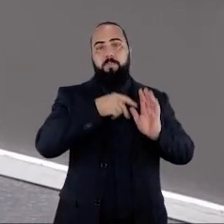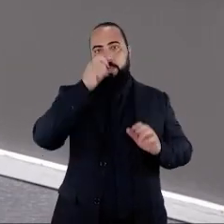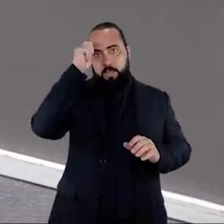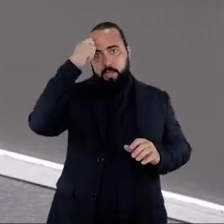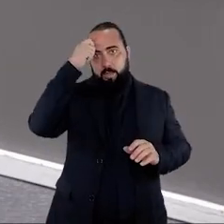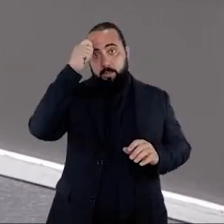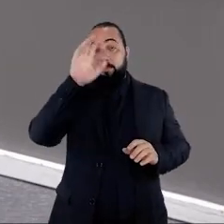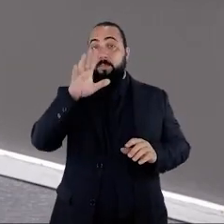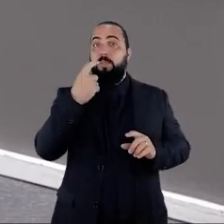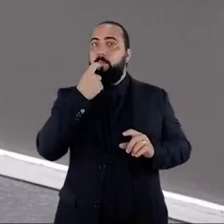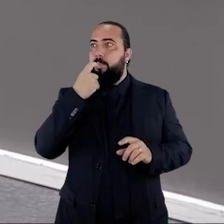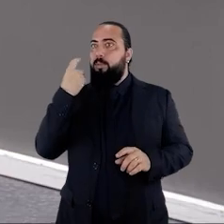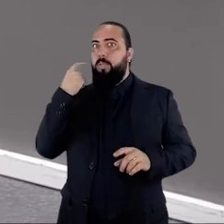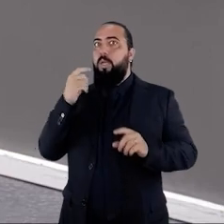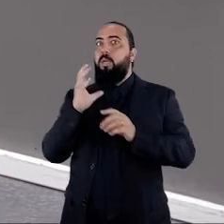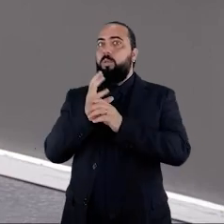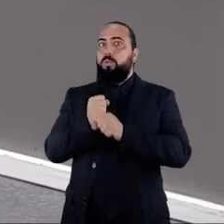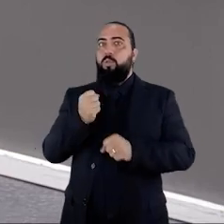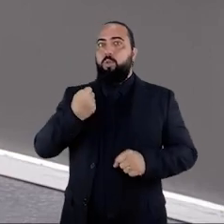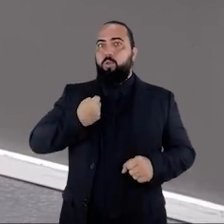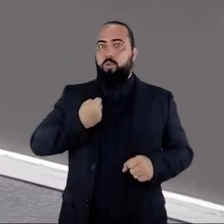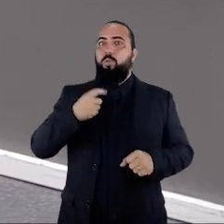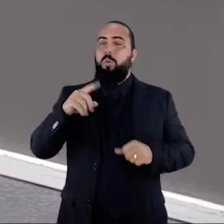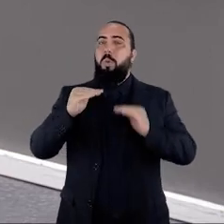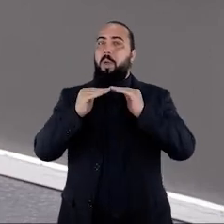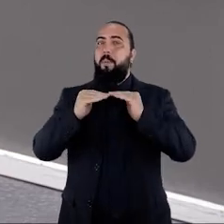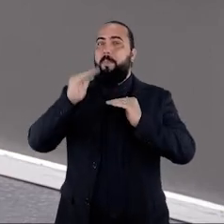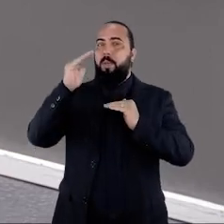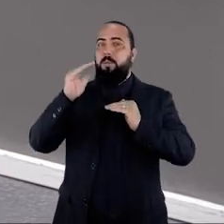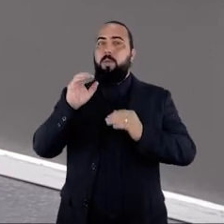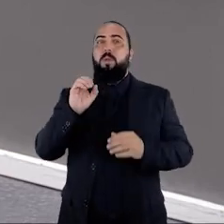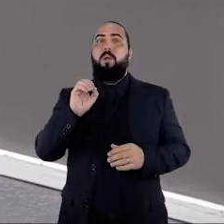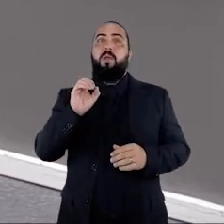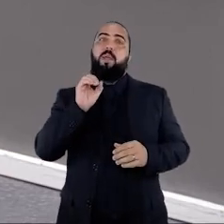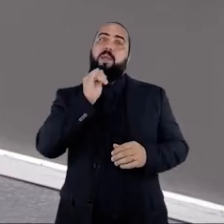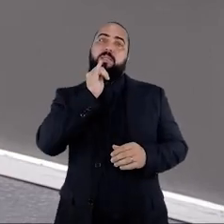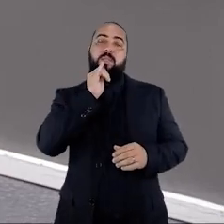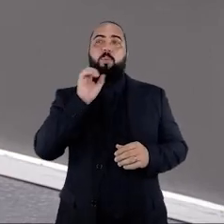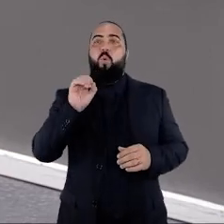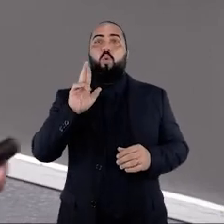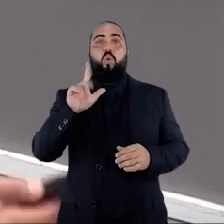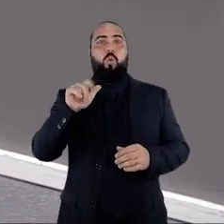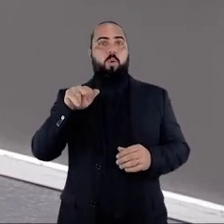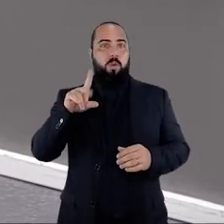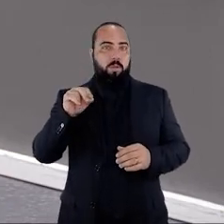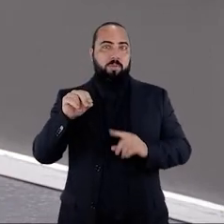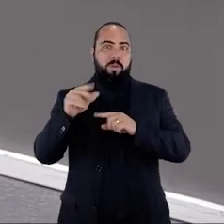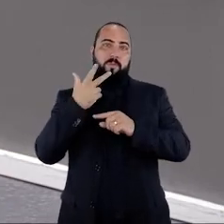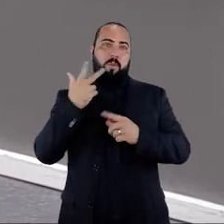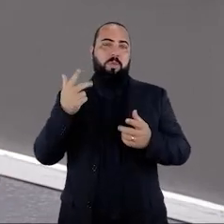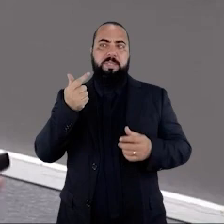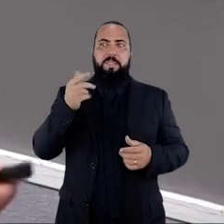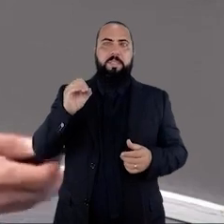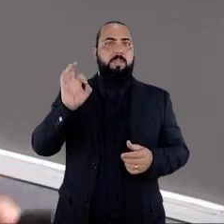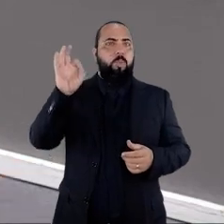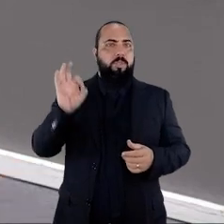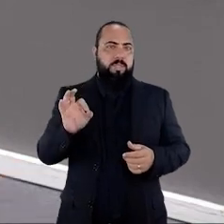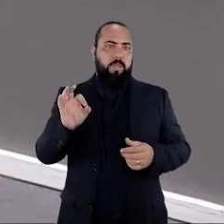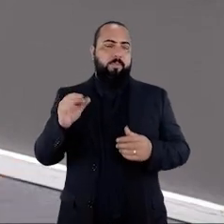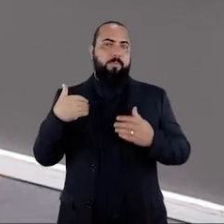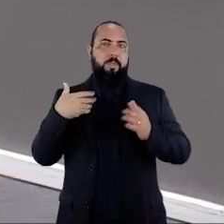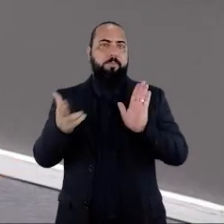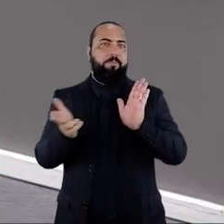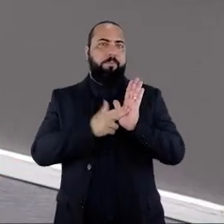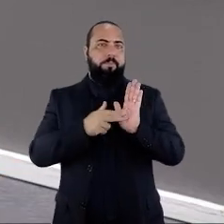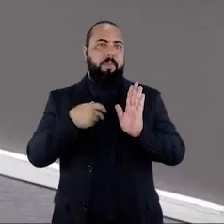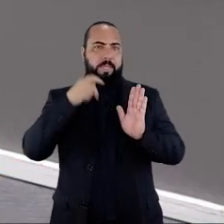negros. Lembrando que reportagens recentes mostraram que esse número é superestimado. O deputado Orlando Silva, inclusive, fez uma observação dizendo que talvez